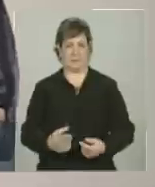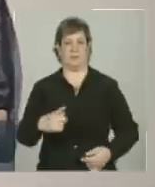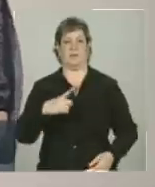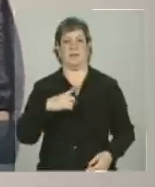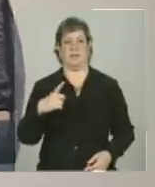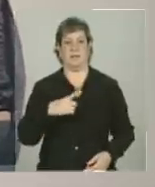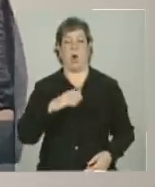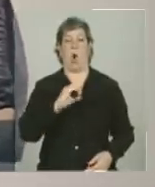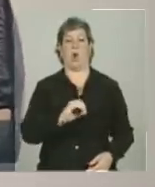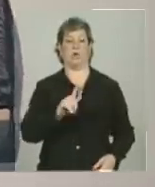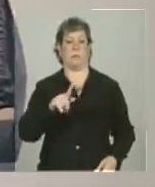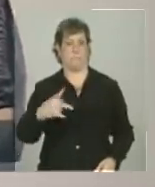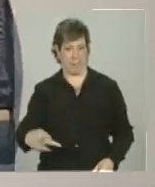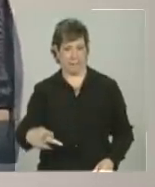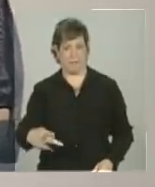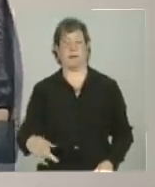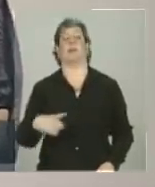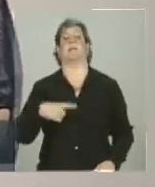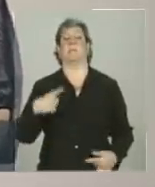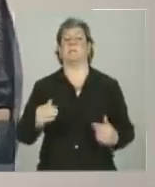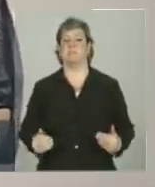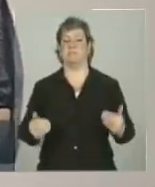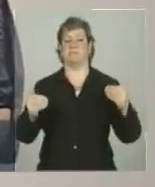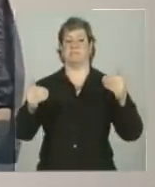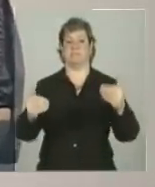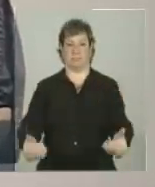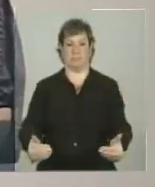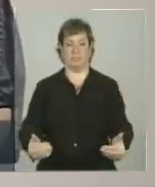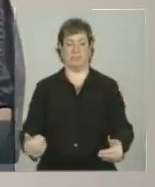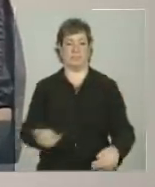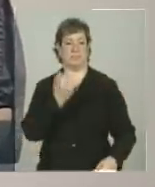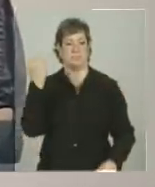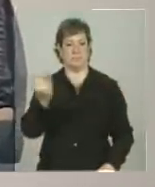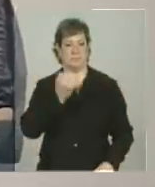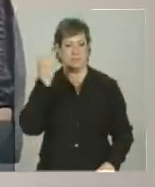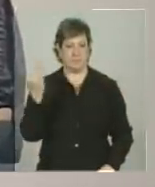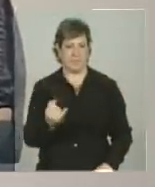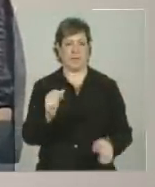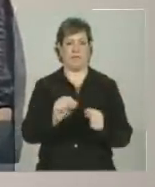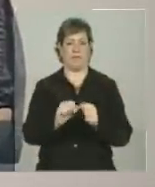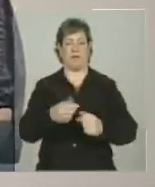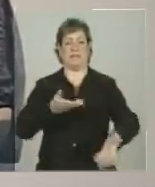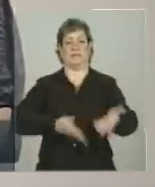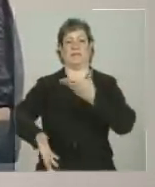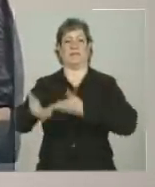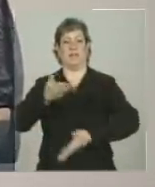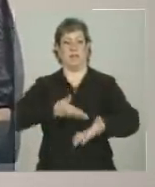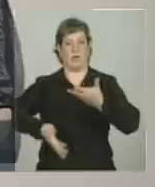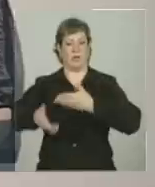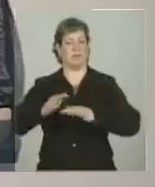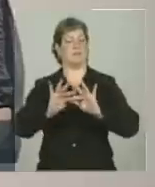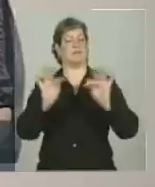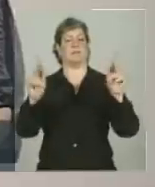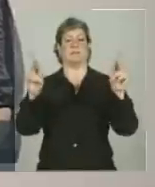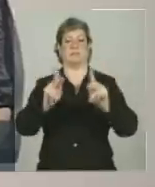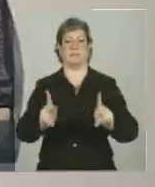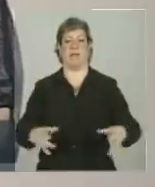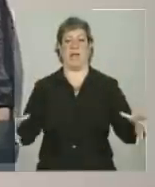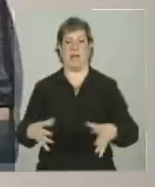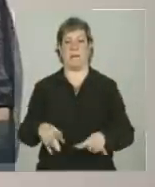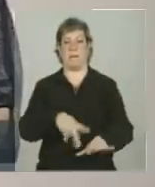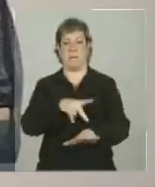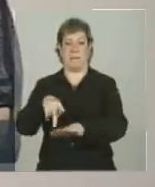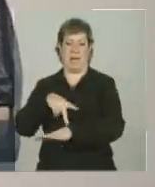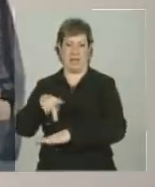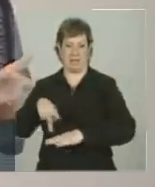com a OGP, mais um passo no sentido de construir relações harmônicas entre os